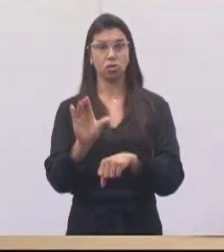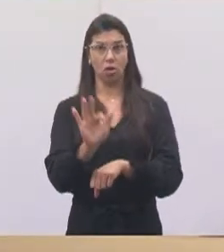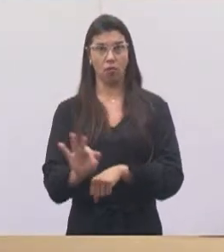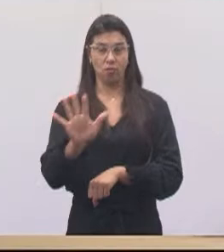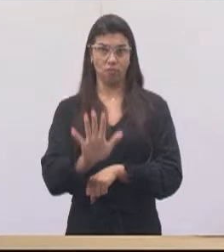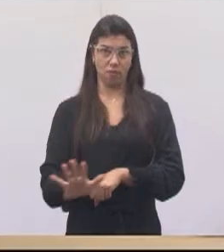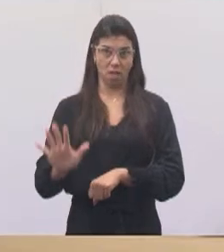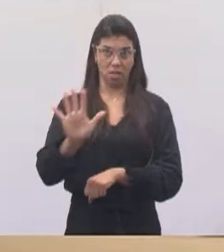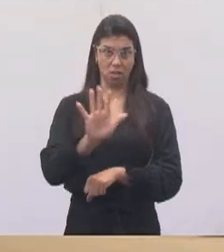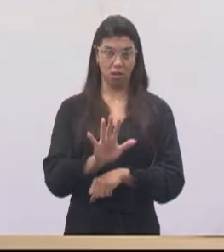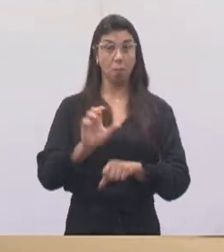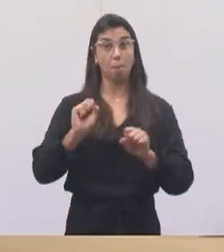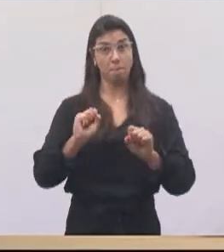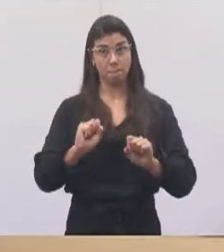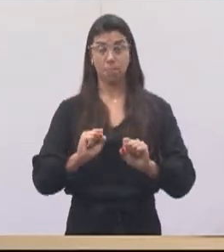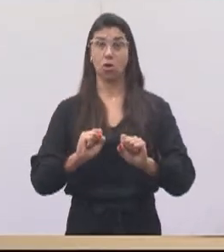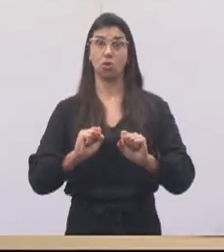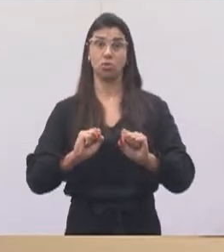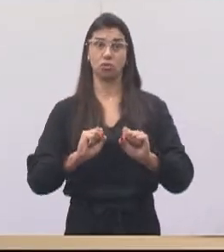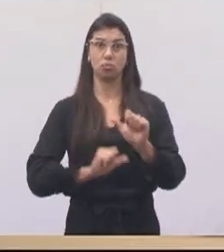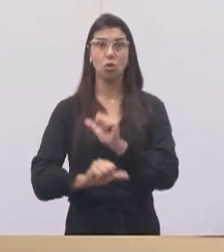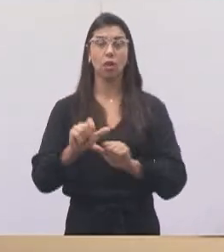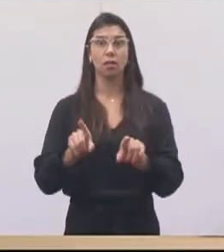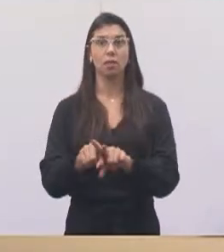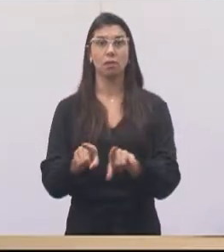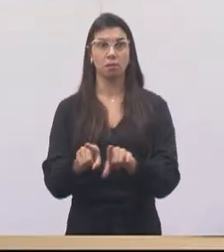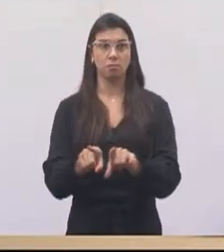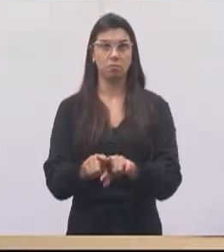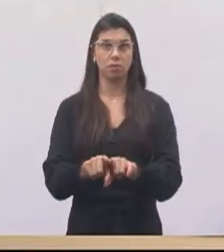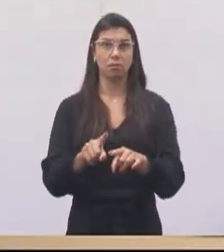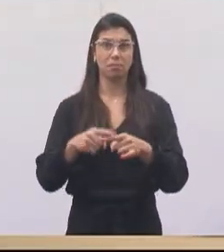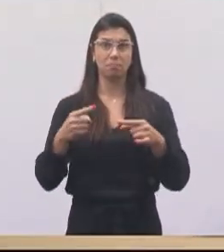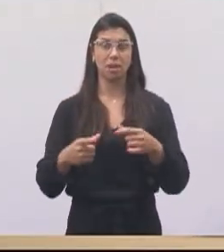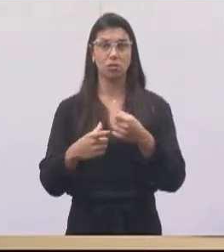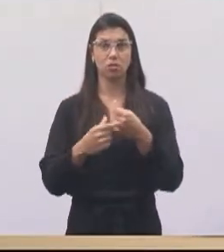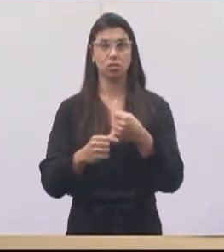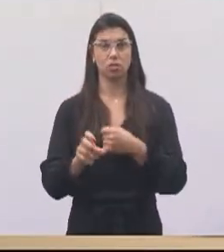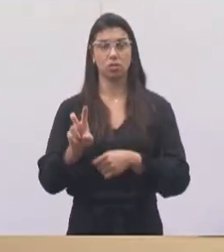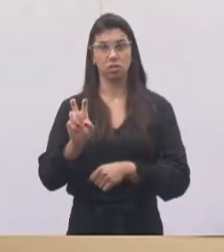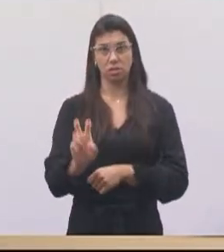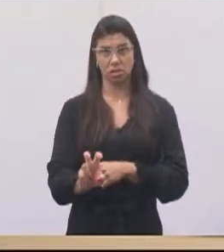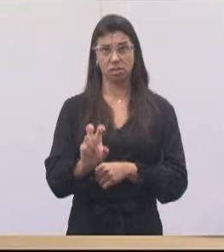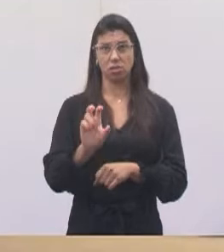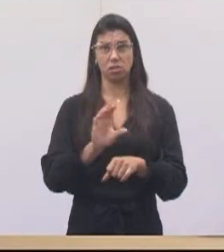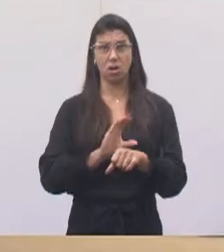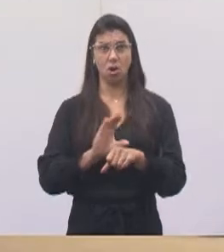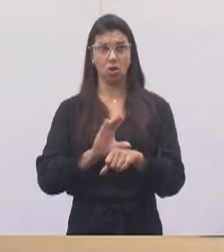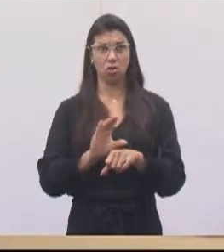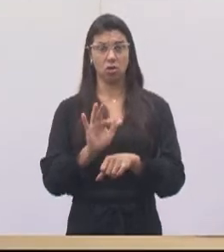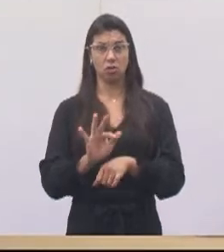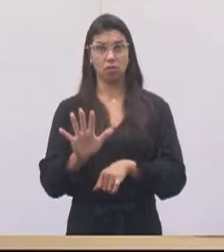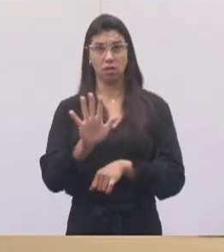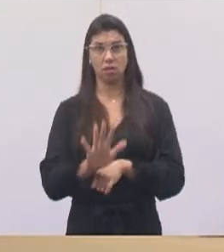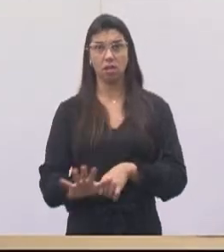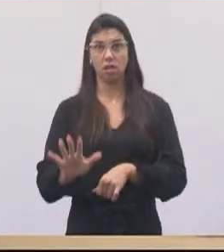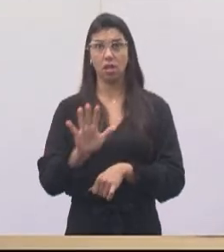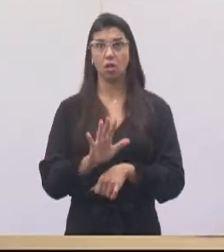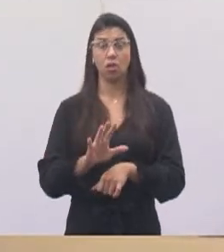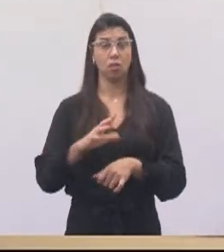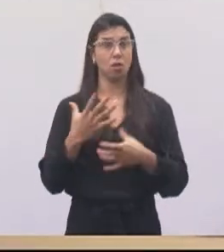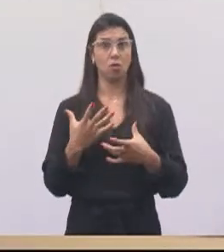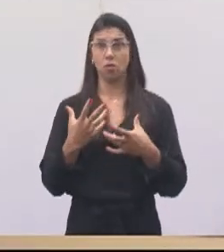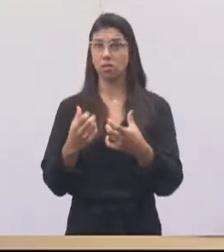ela pode ser emendada, são as emendas constitucionais. O artigo 5º da nossa Constituição não